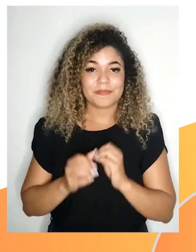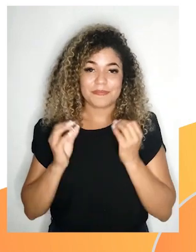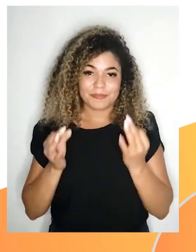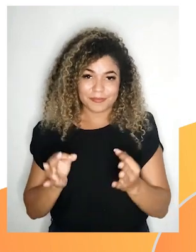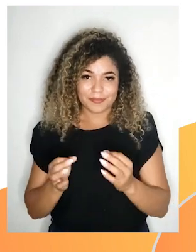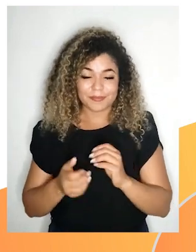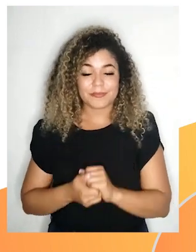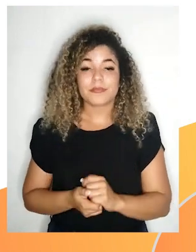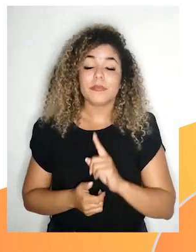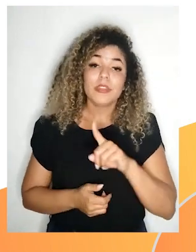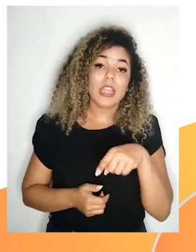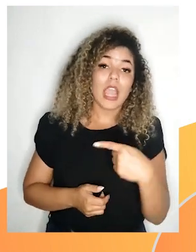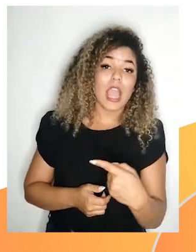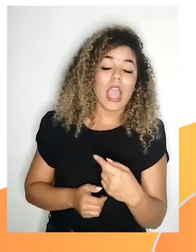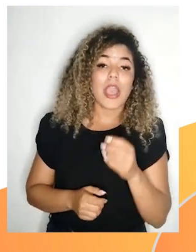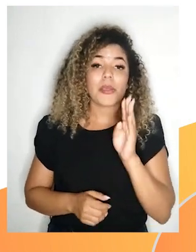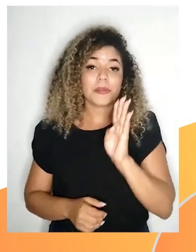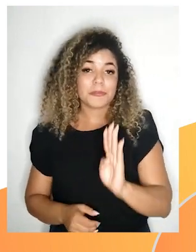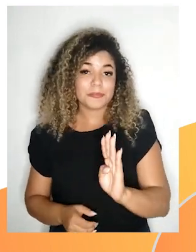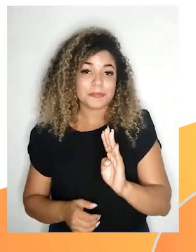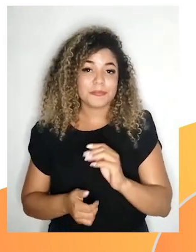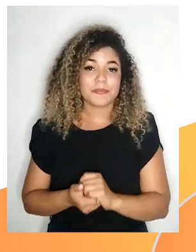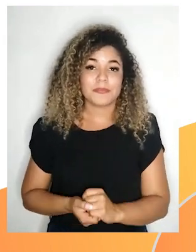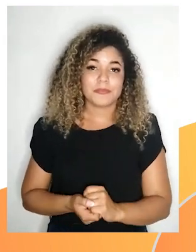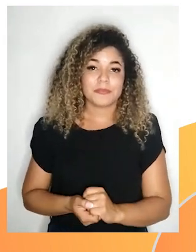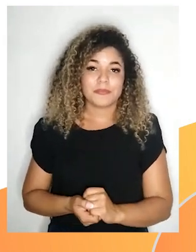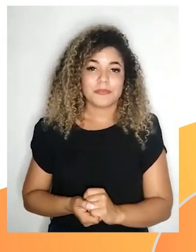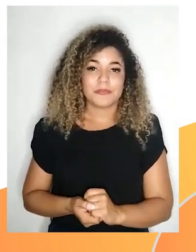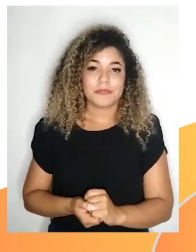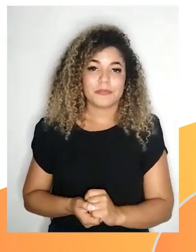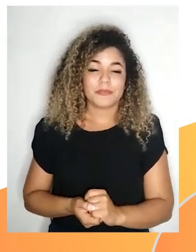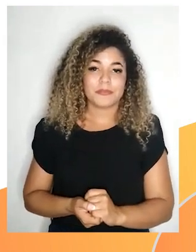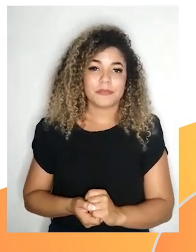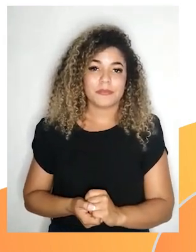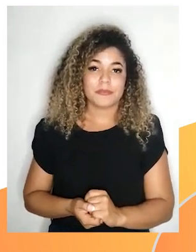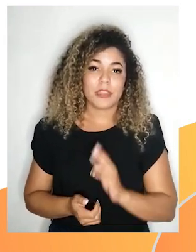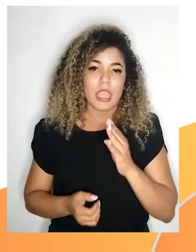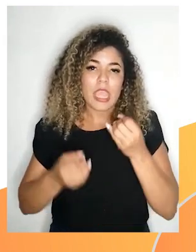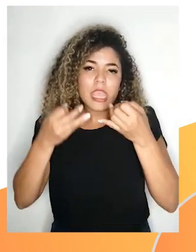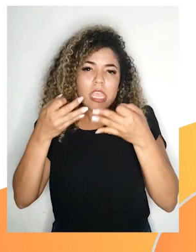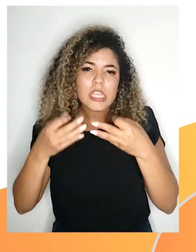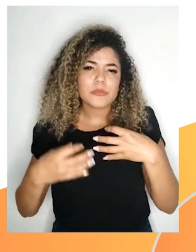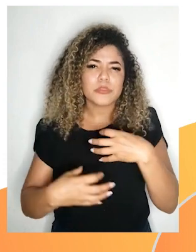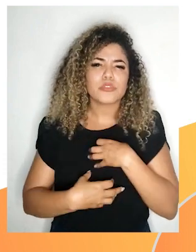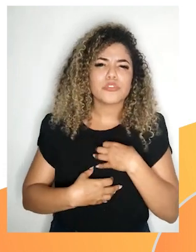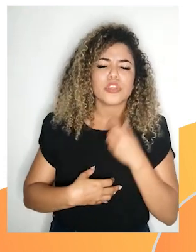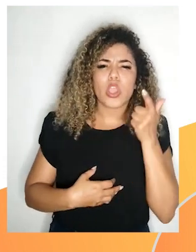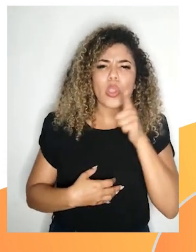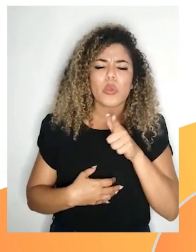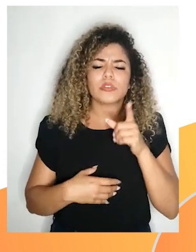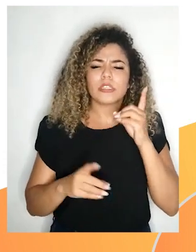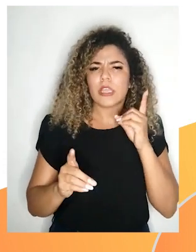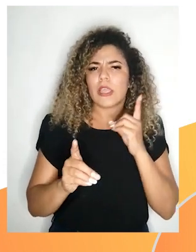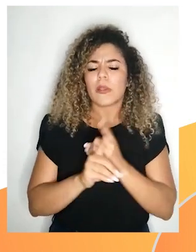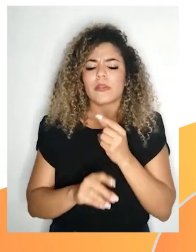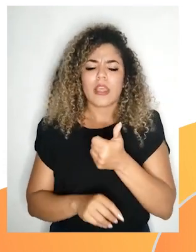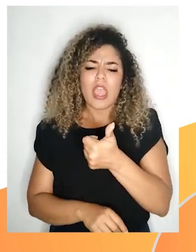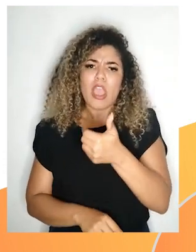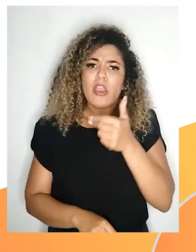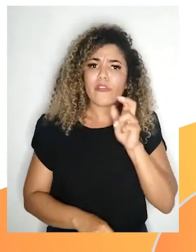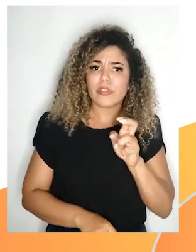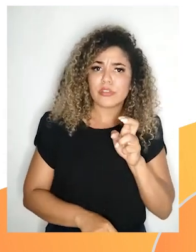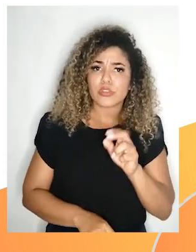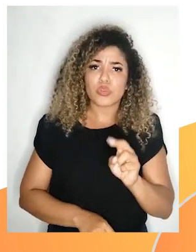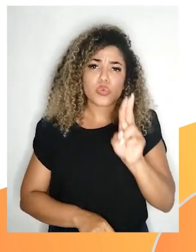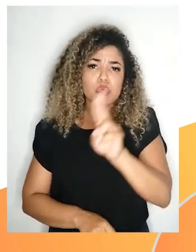Tranquilo? Vamos ver aqui o item B. Olha só. Descreva uma maneira de chegar à casa 25 em